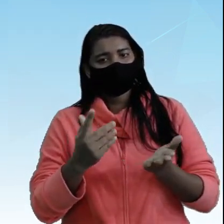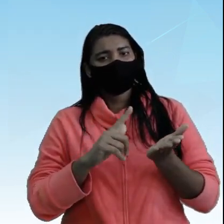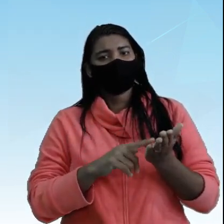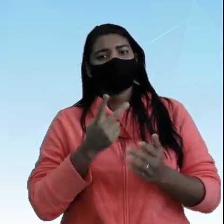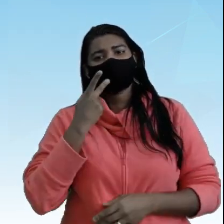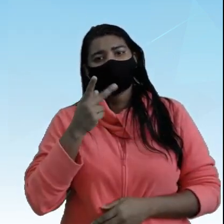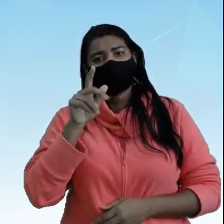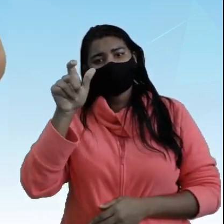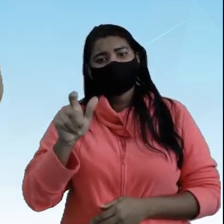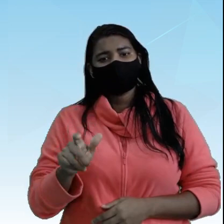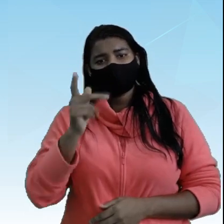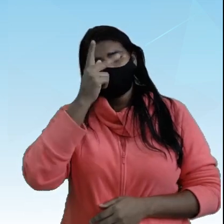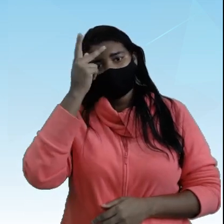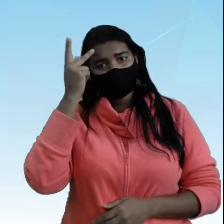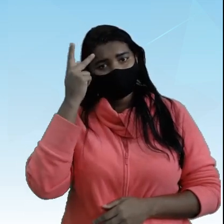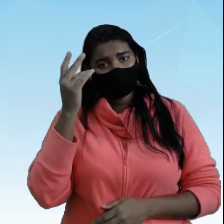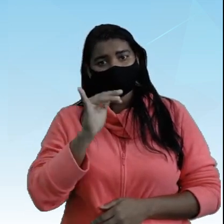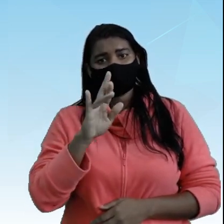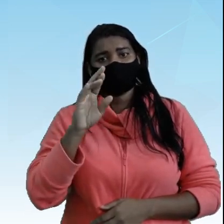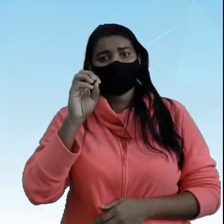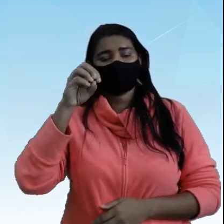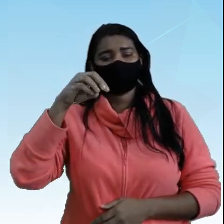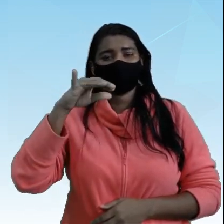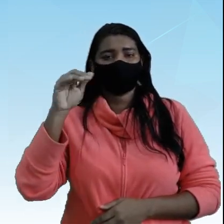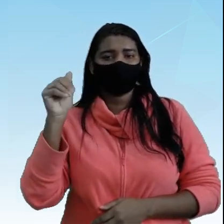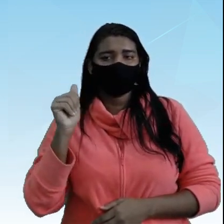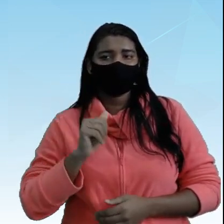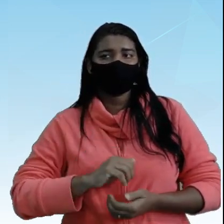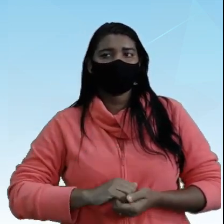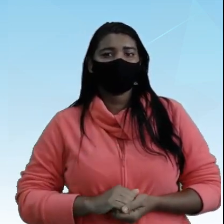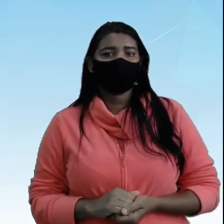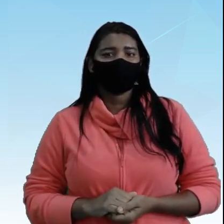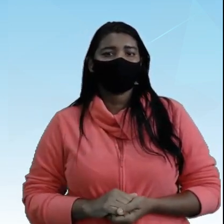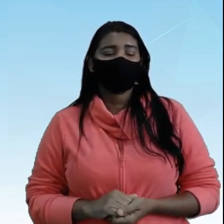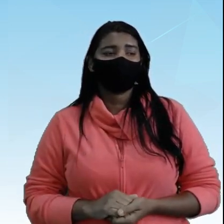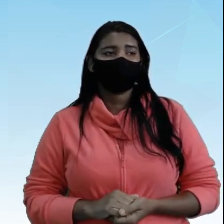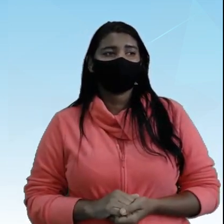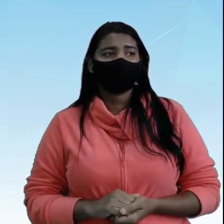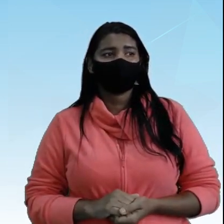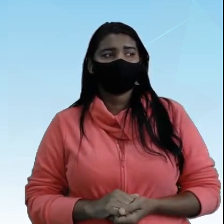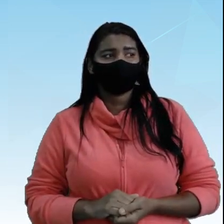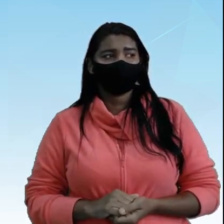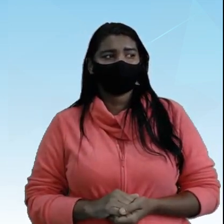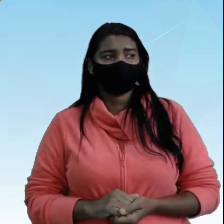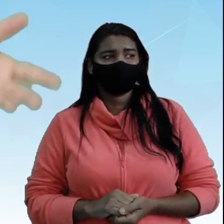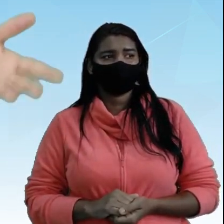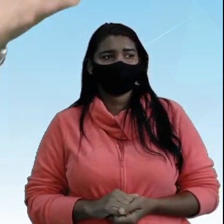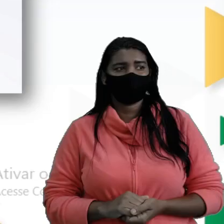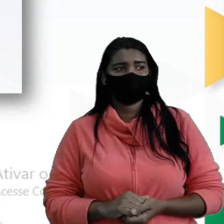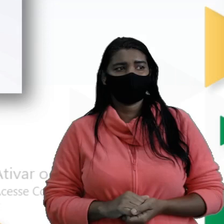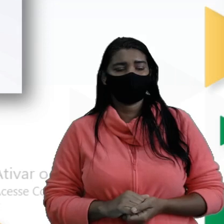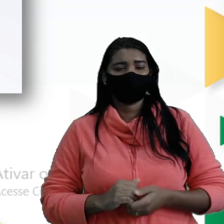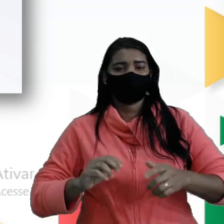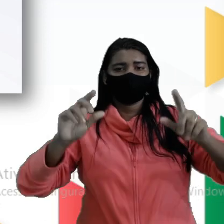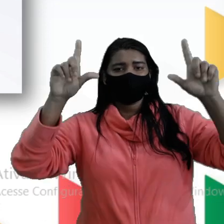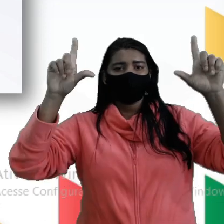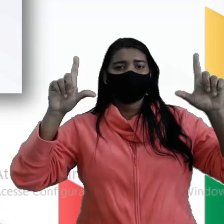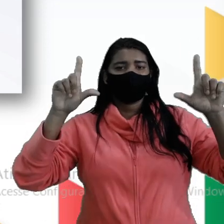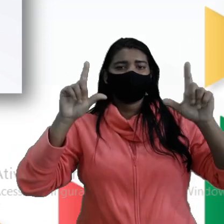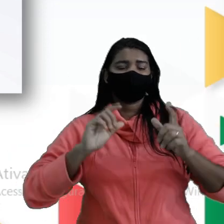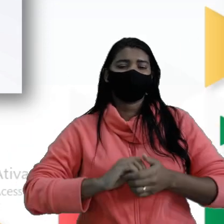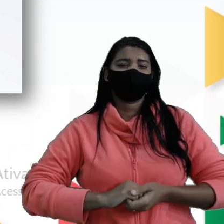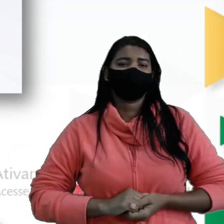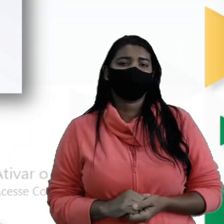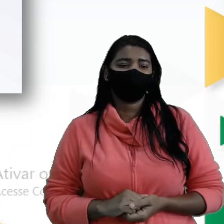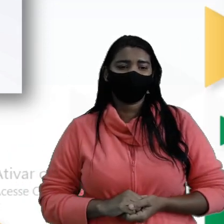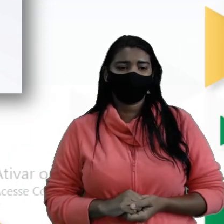fala de alguém, a ironia, certo? Gravem bem isso. E olha aqui na tela, como eu trouxe para vocês,